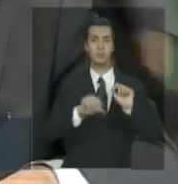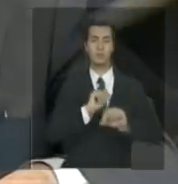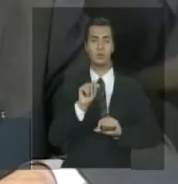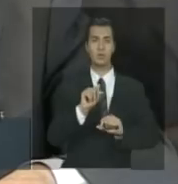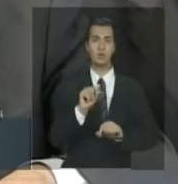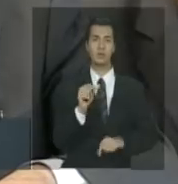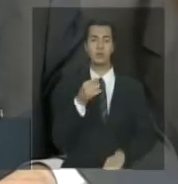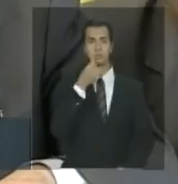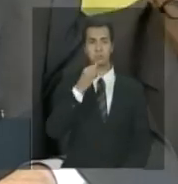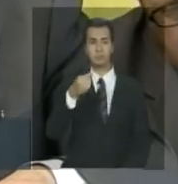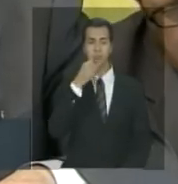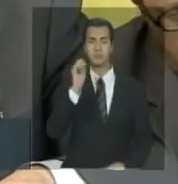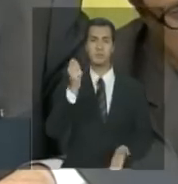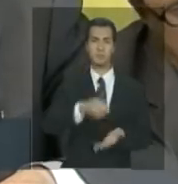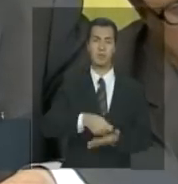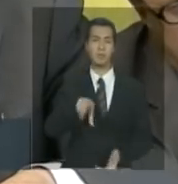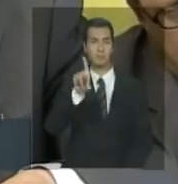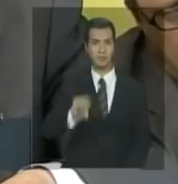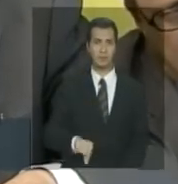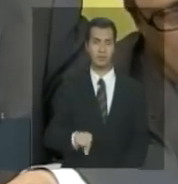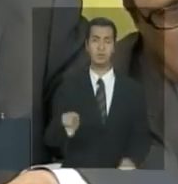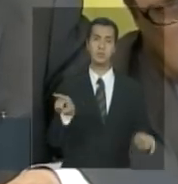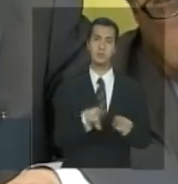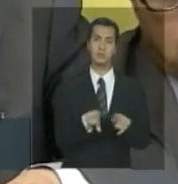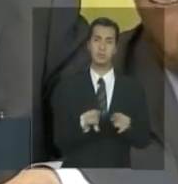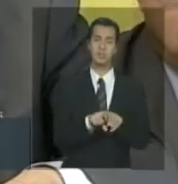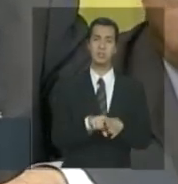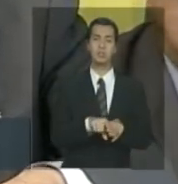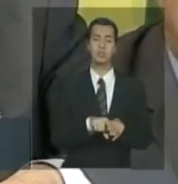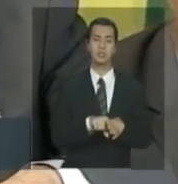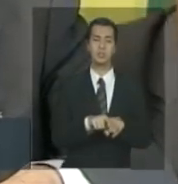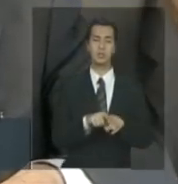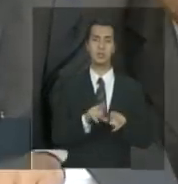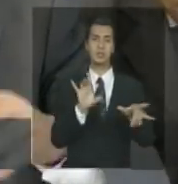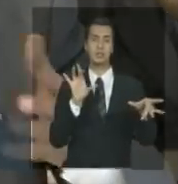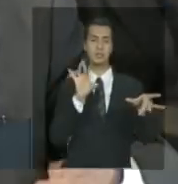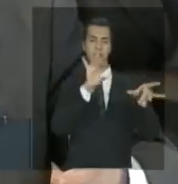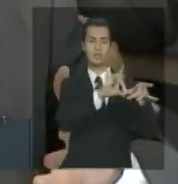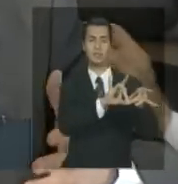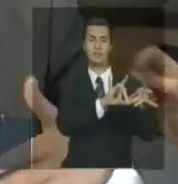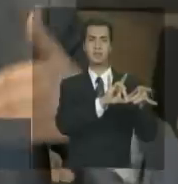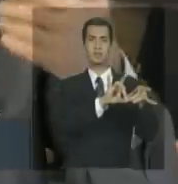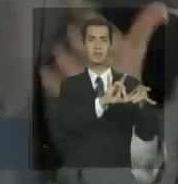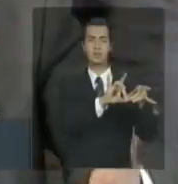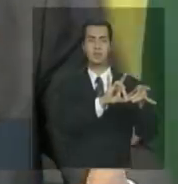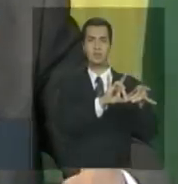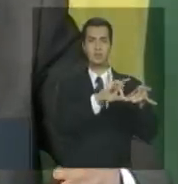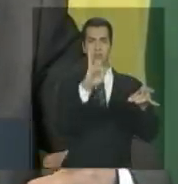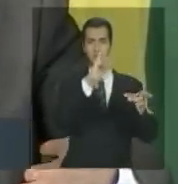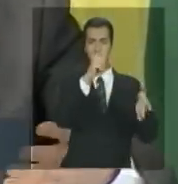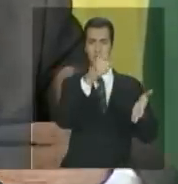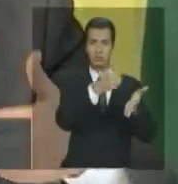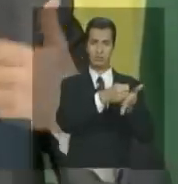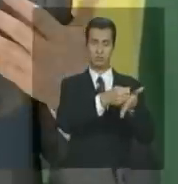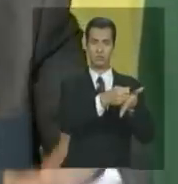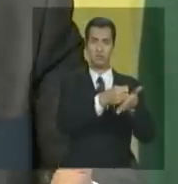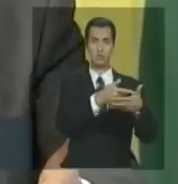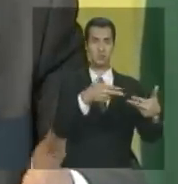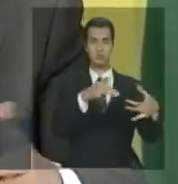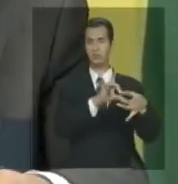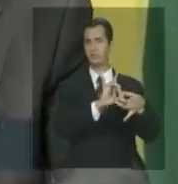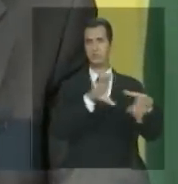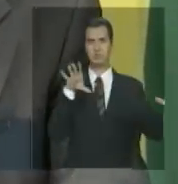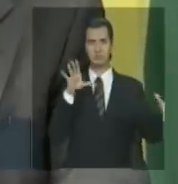as tarifas e desindexá-las, né? Ao contrário do que ocorre hoje, que elas são indexadas e